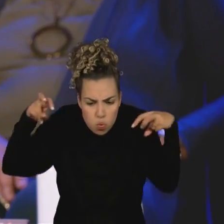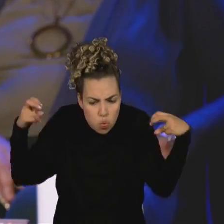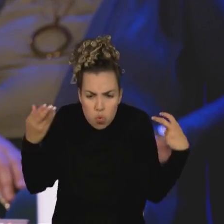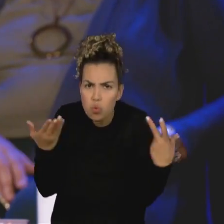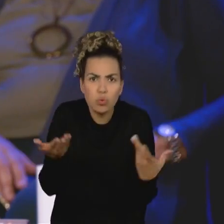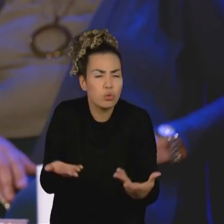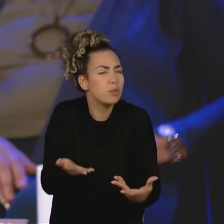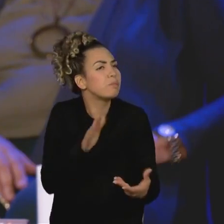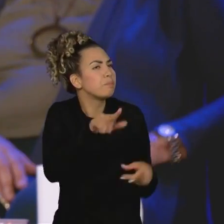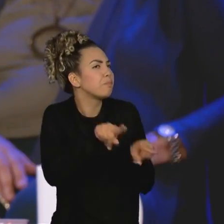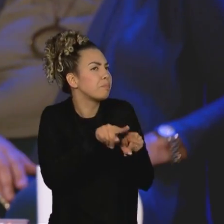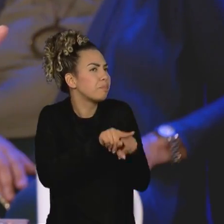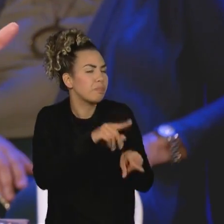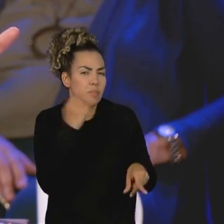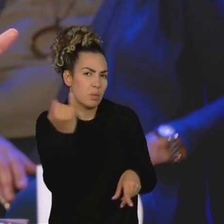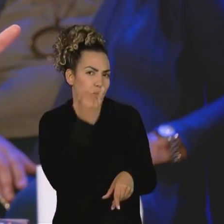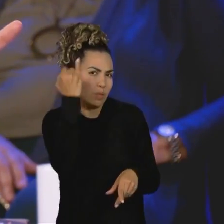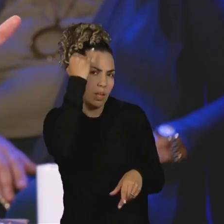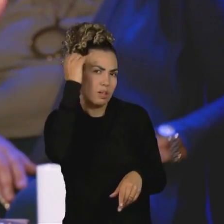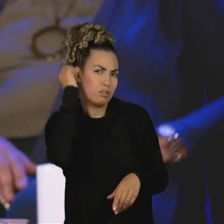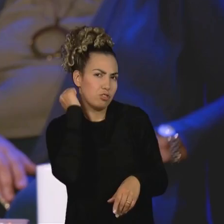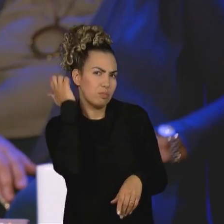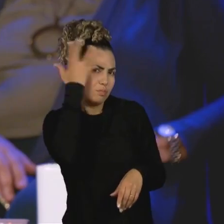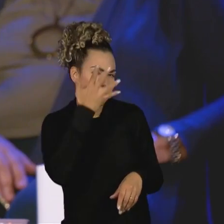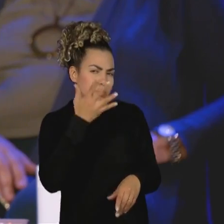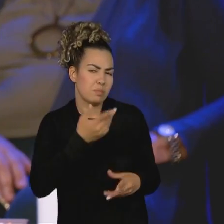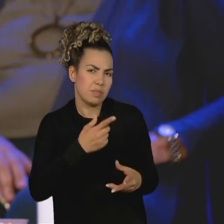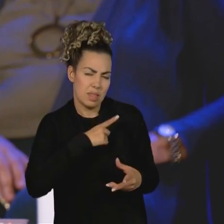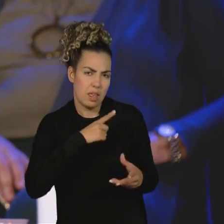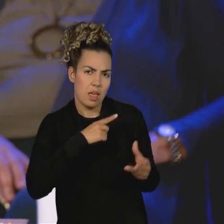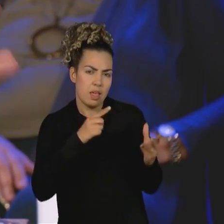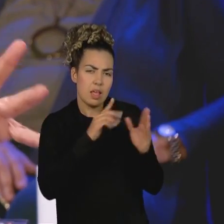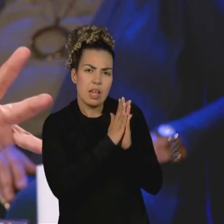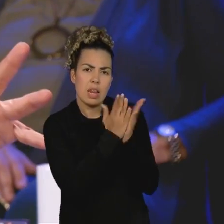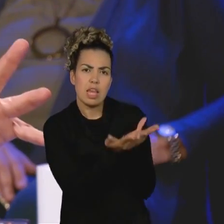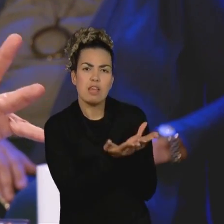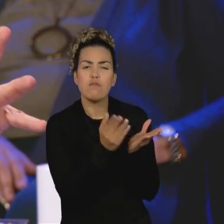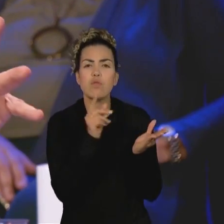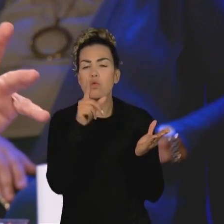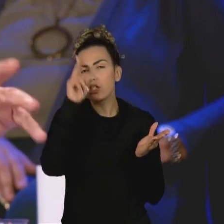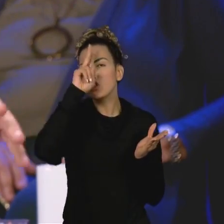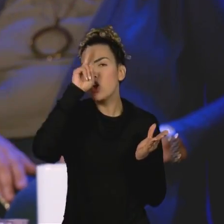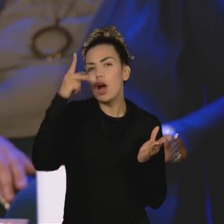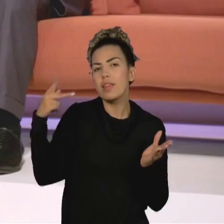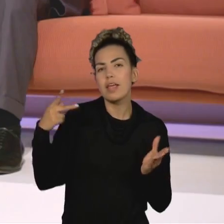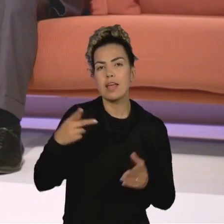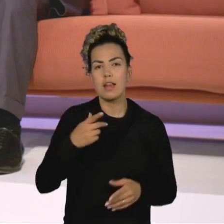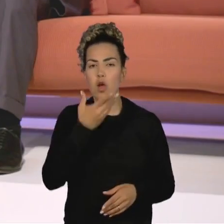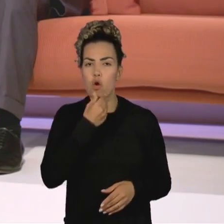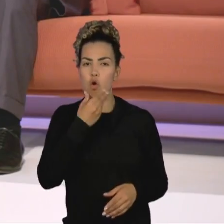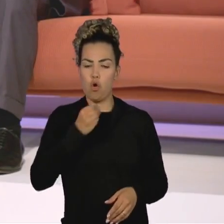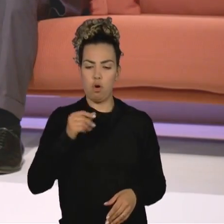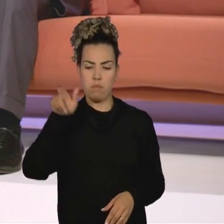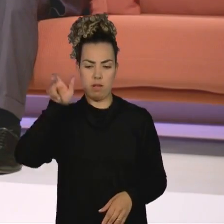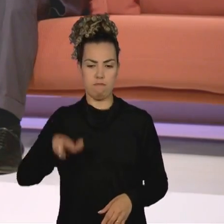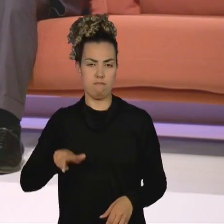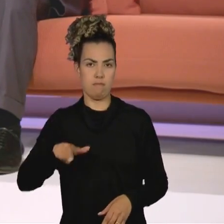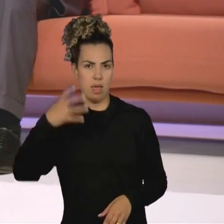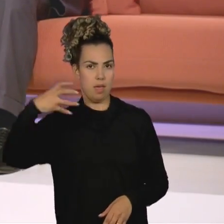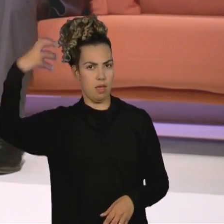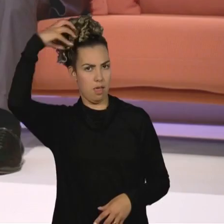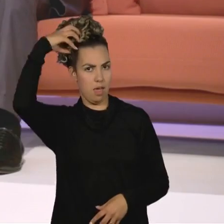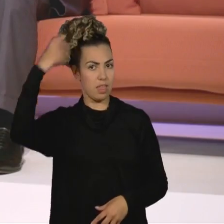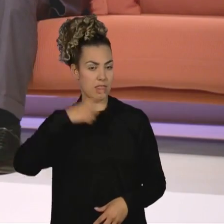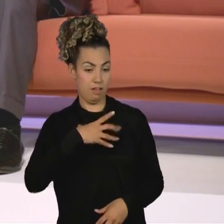profundamente atual na sociedade que a gente vive, que é o Rei Lear, né? Isso. Então, esse homem tem 3 filhas, ele quer ser adulado pelas 3